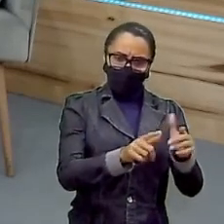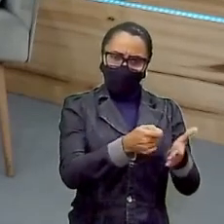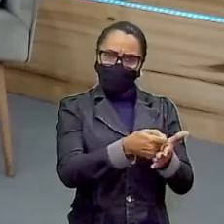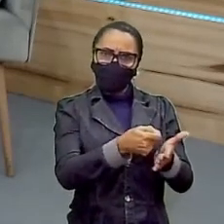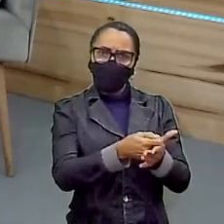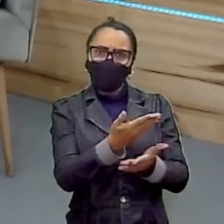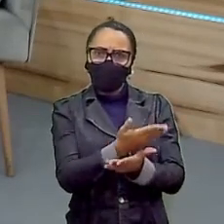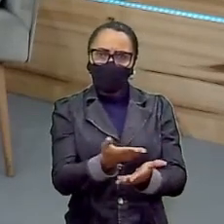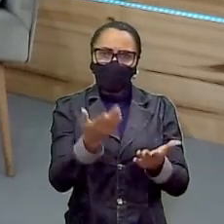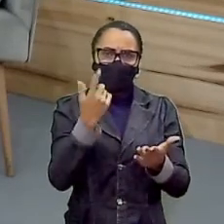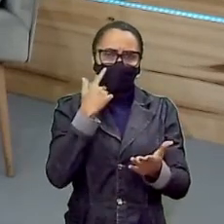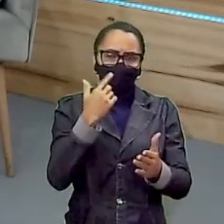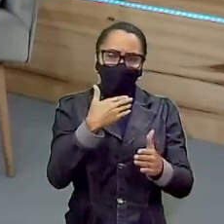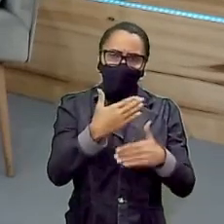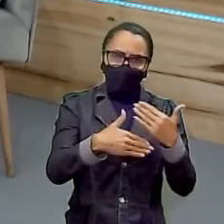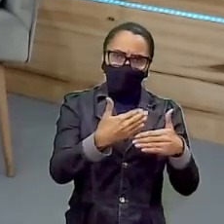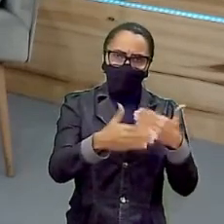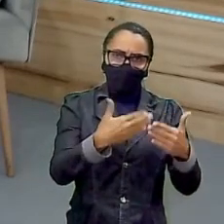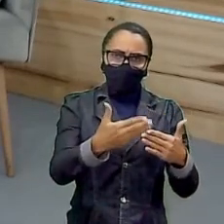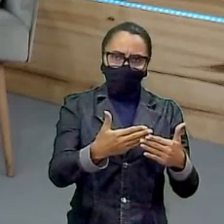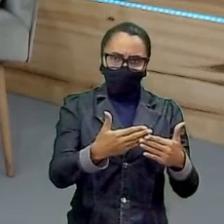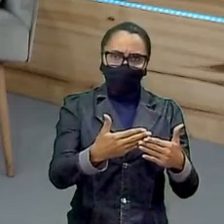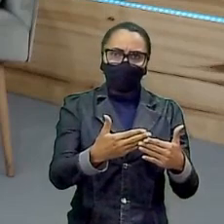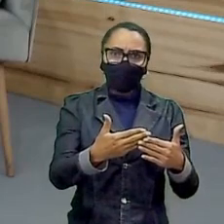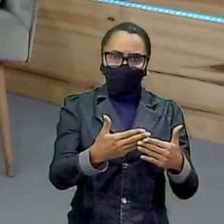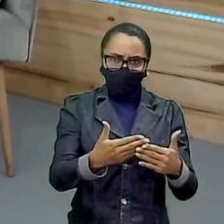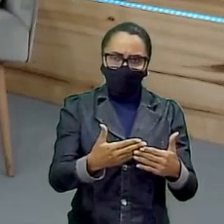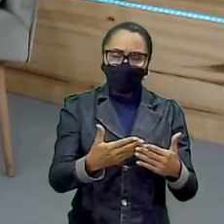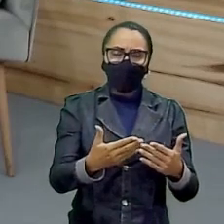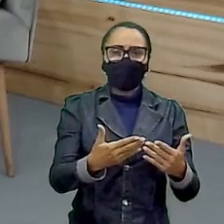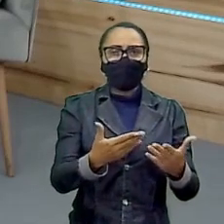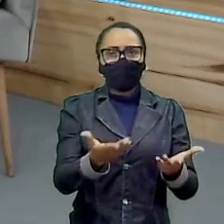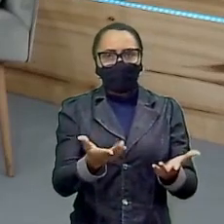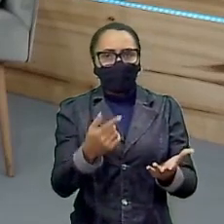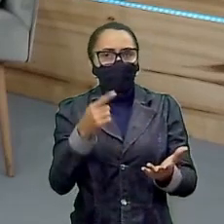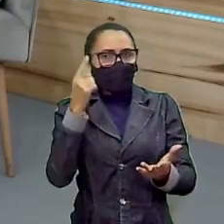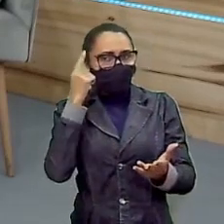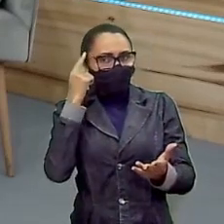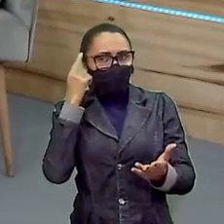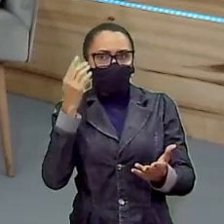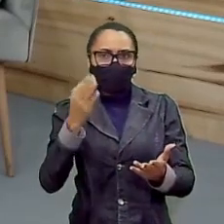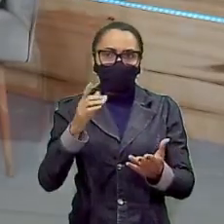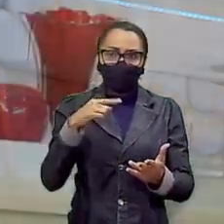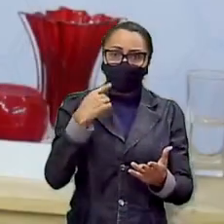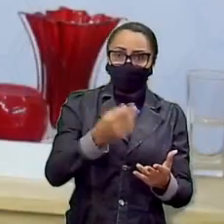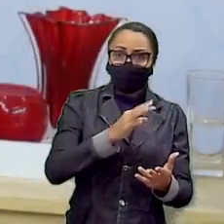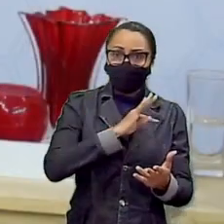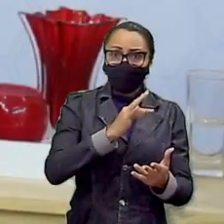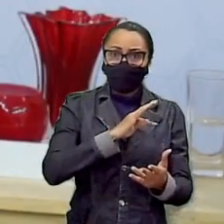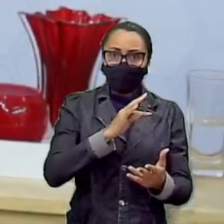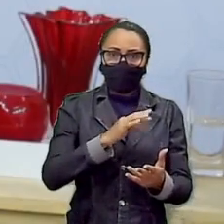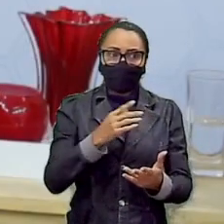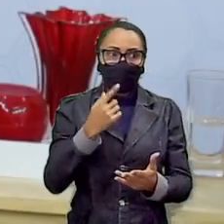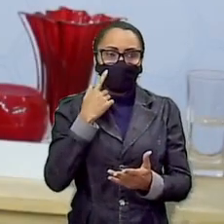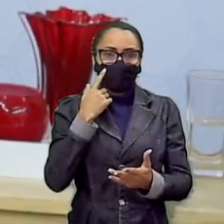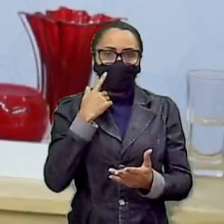vocês sejam atualizados. Então, imagine só, né, se eu como técnica de